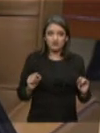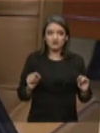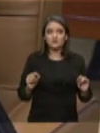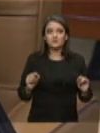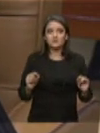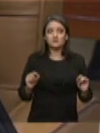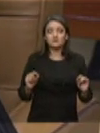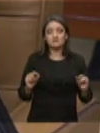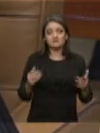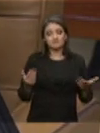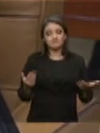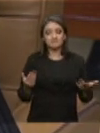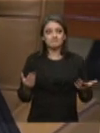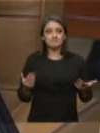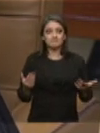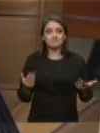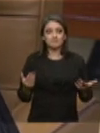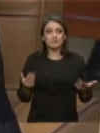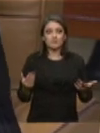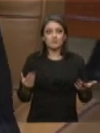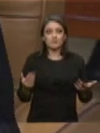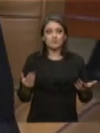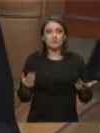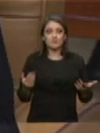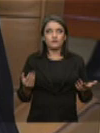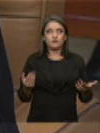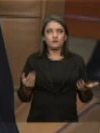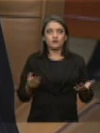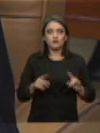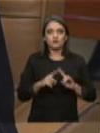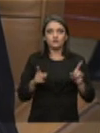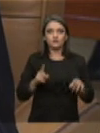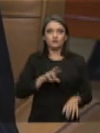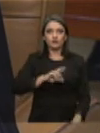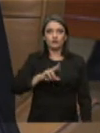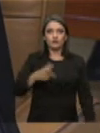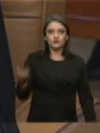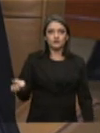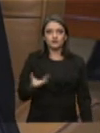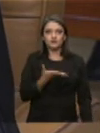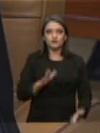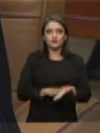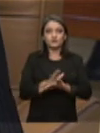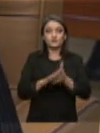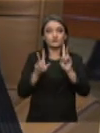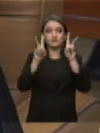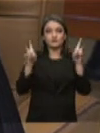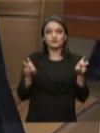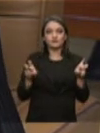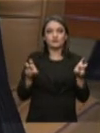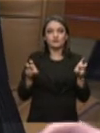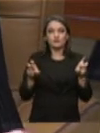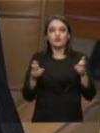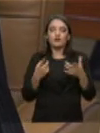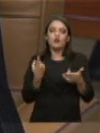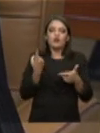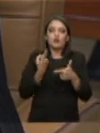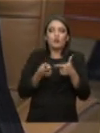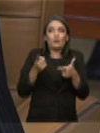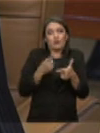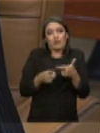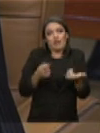singular. Mas o que é curioso é que nem novidade há nessa matéria. O problema de ser velho,